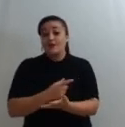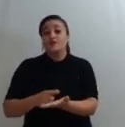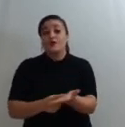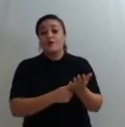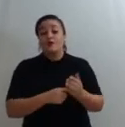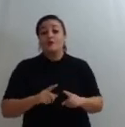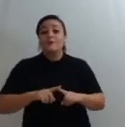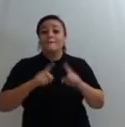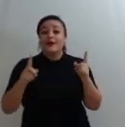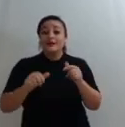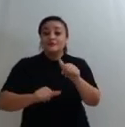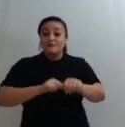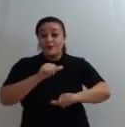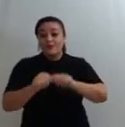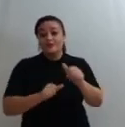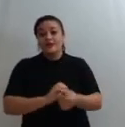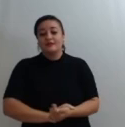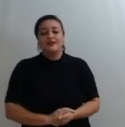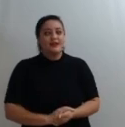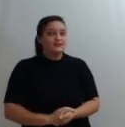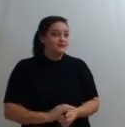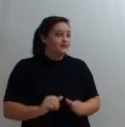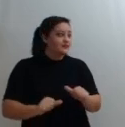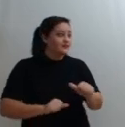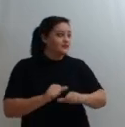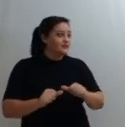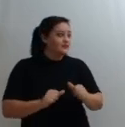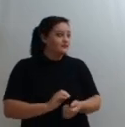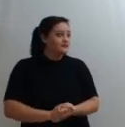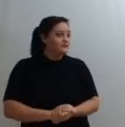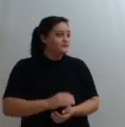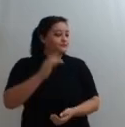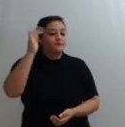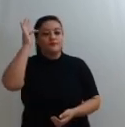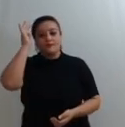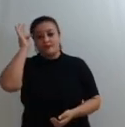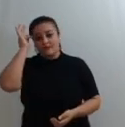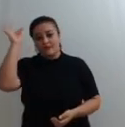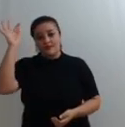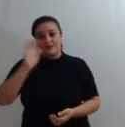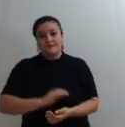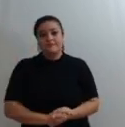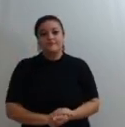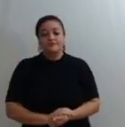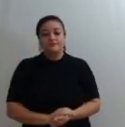o que não seria cabível, de modo que os embargos de declaração são rejeitados.